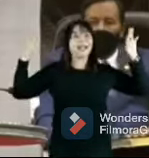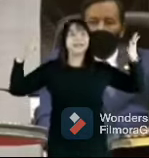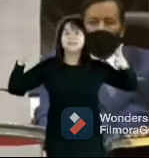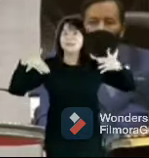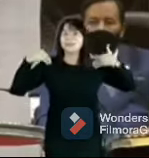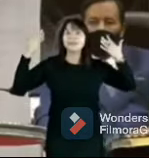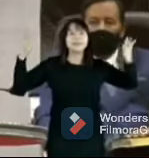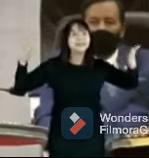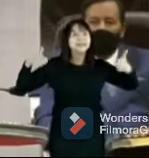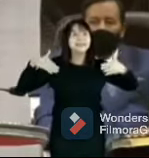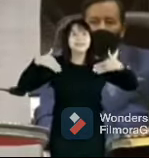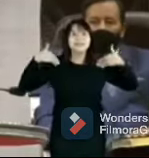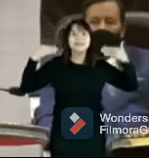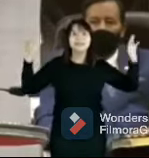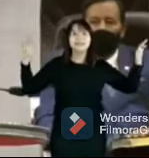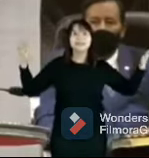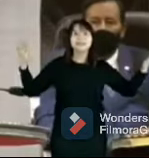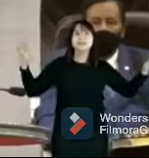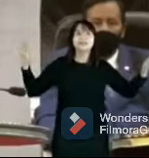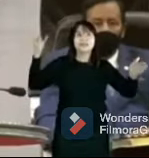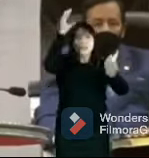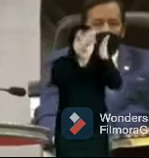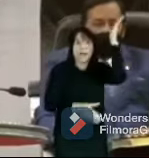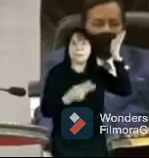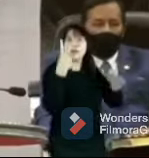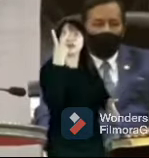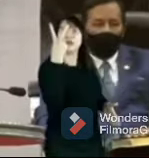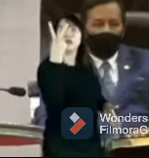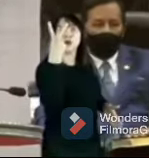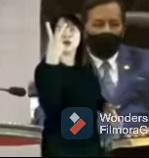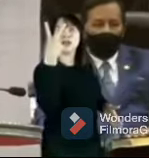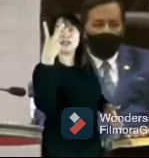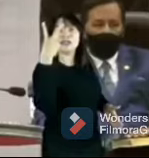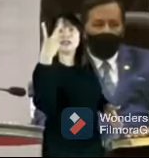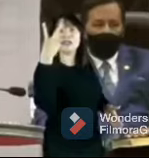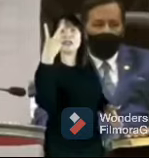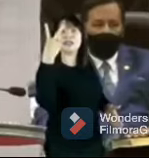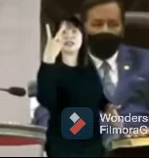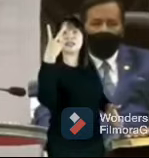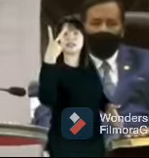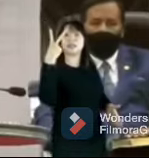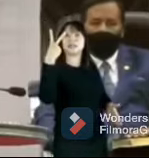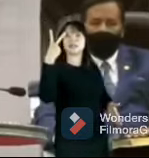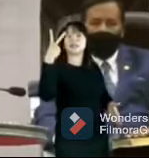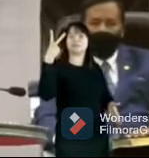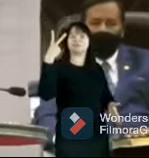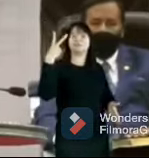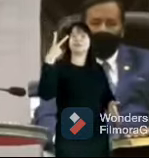E ele diz no capítulo 2 que haja em vós